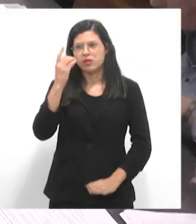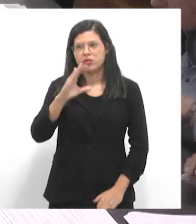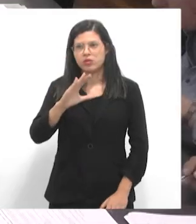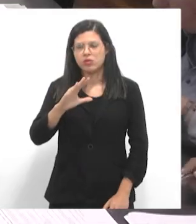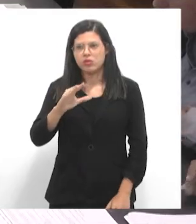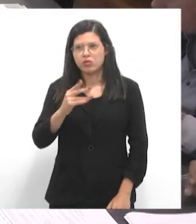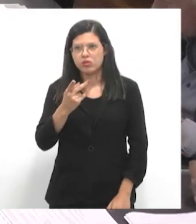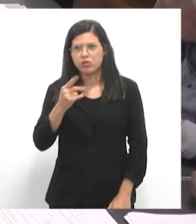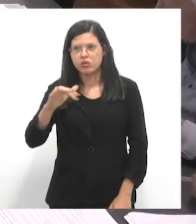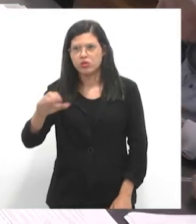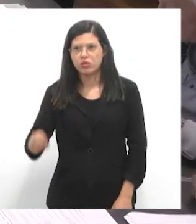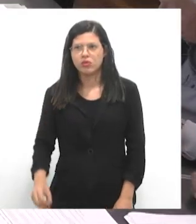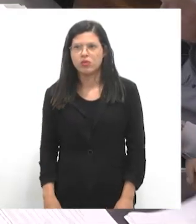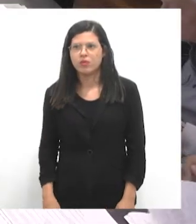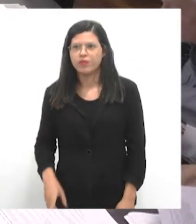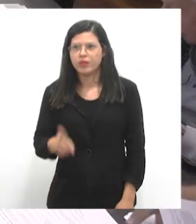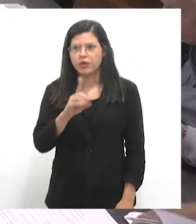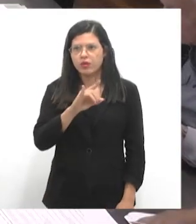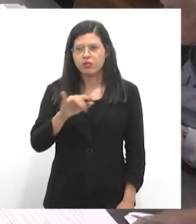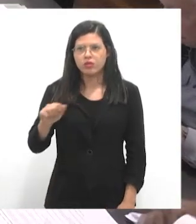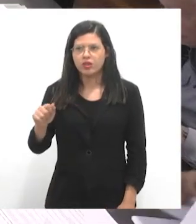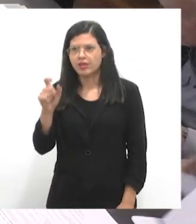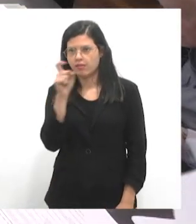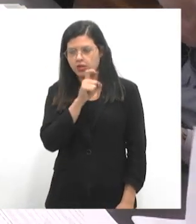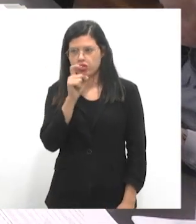Que é o dia da mentira, 1 de abril. Dia 1º de abril.